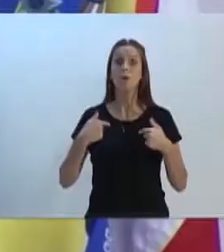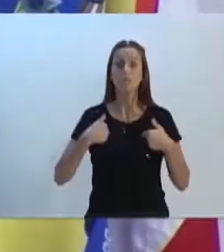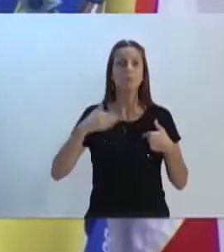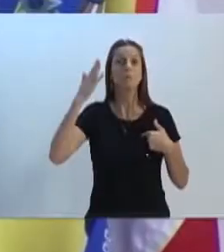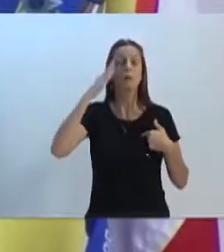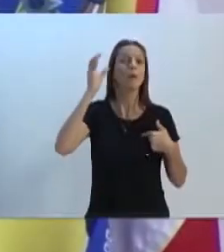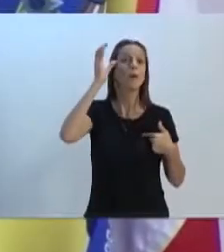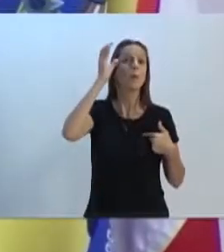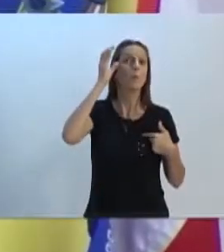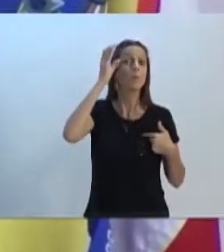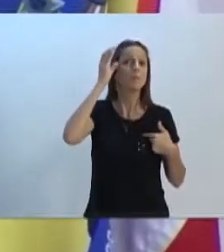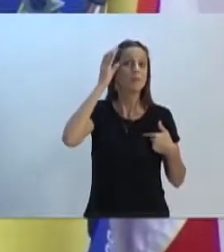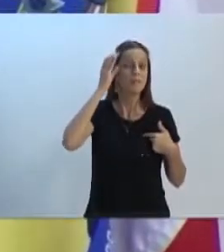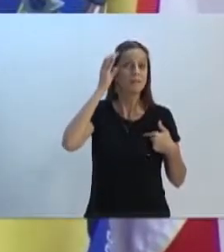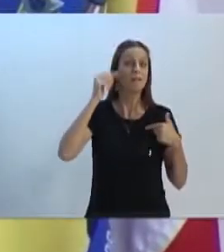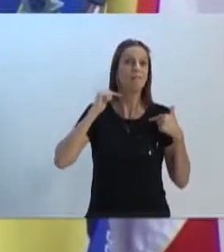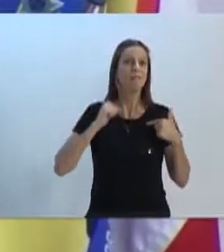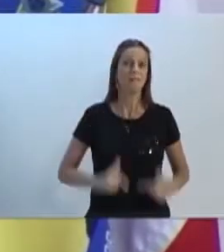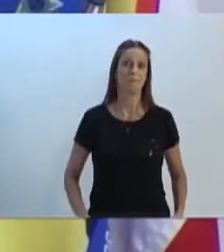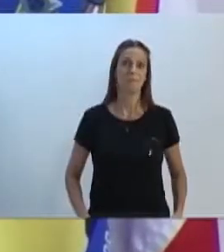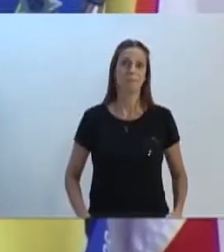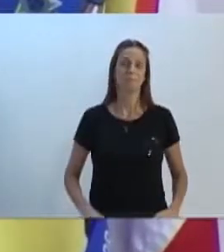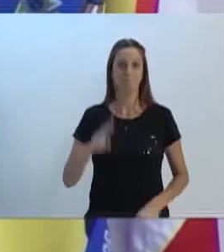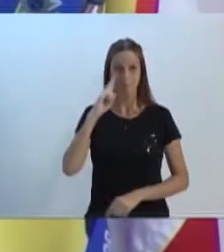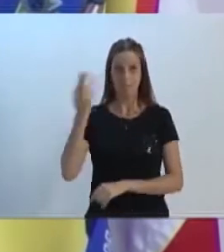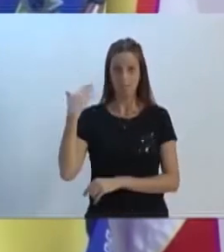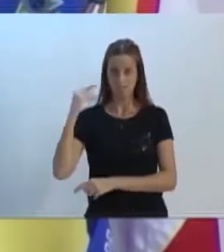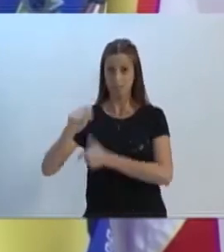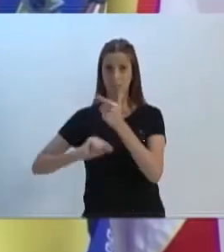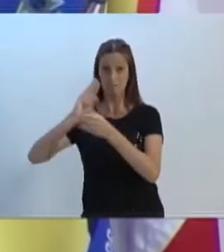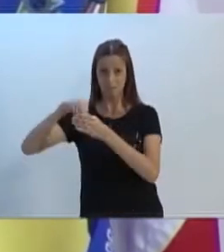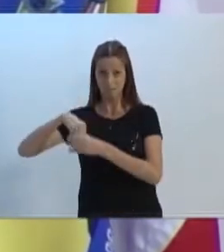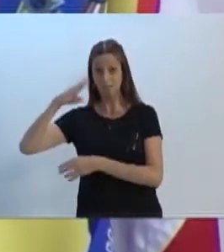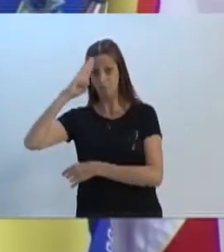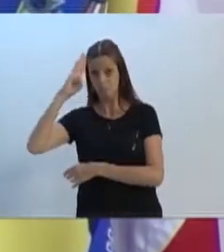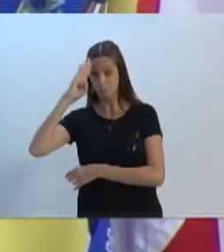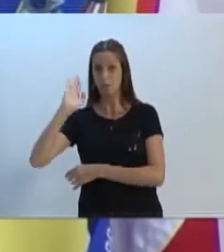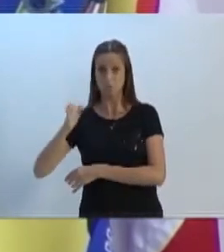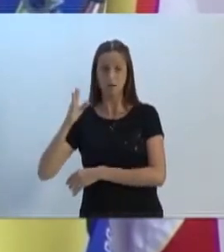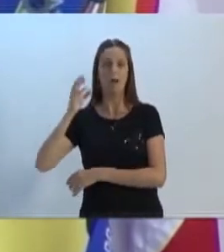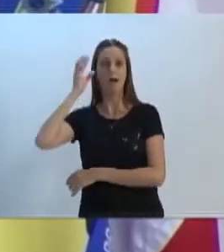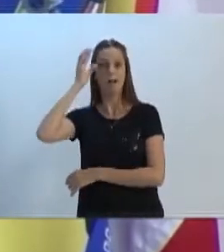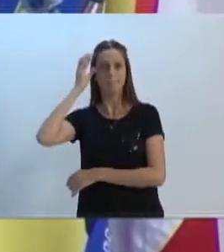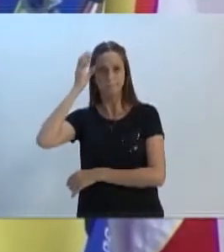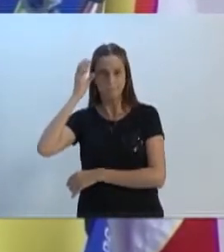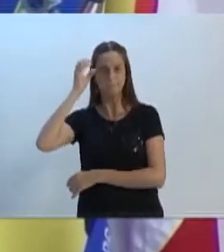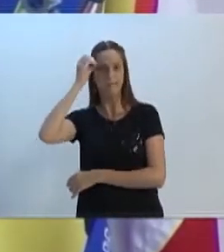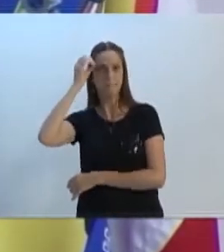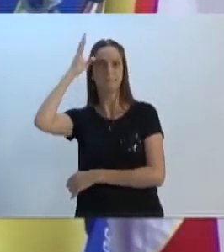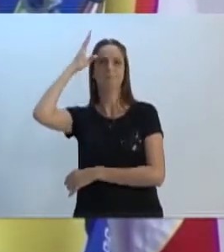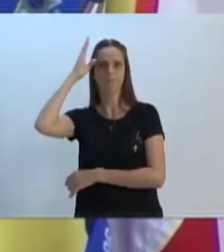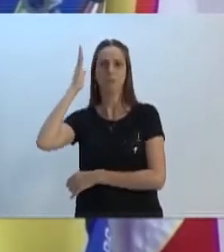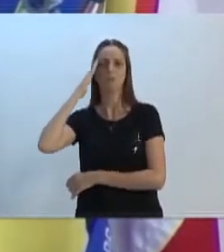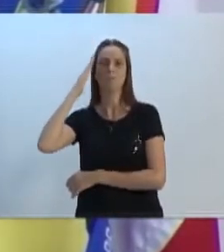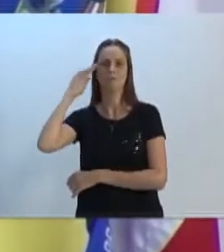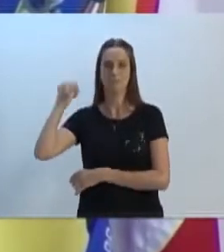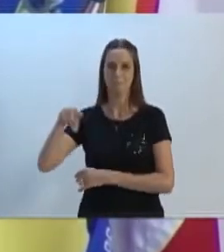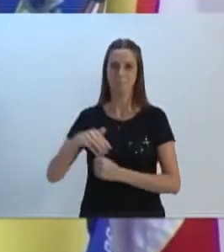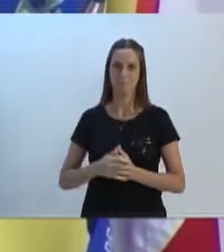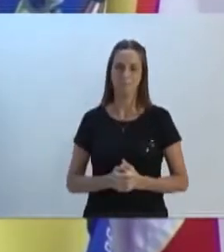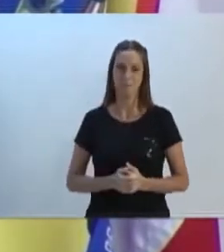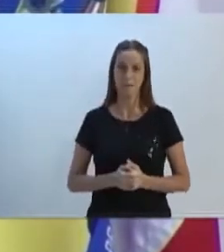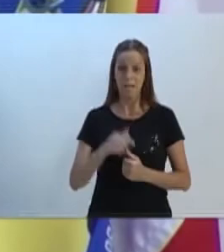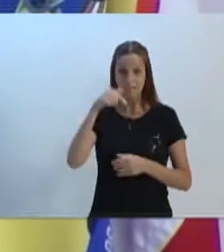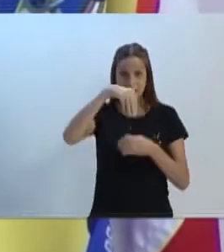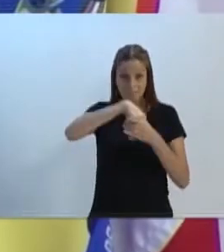colegas. O vereador Almir Vieira fez um desabafo após a justiça inocentar o parlamentar e outros políticos investigados